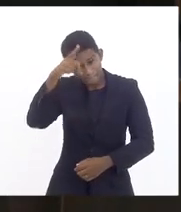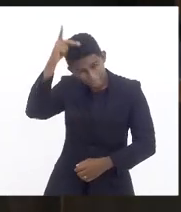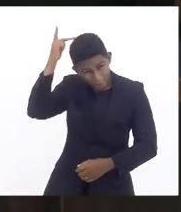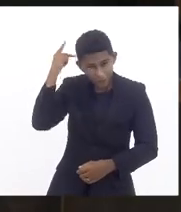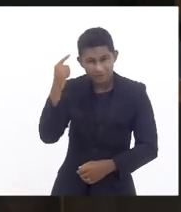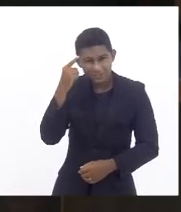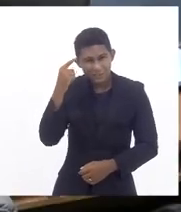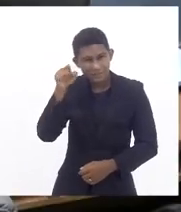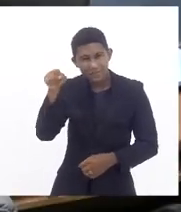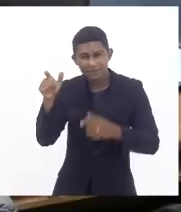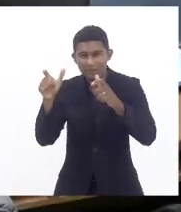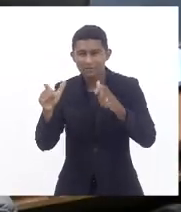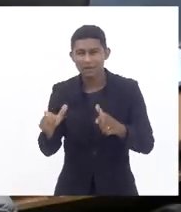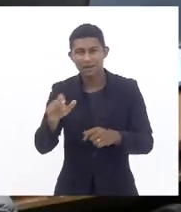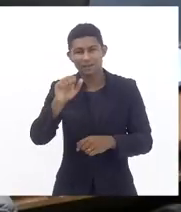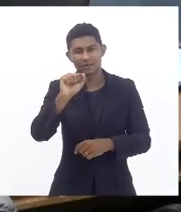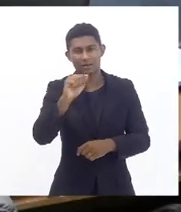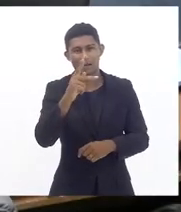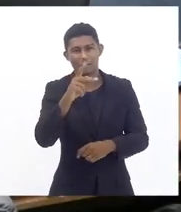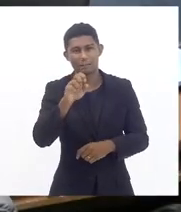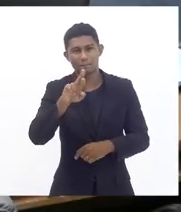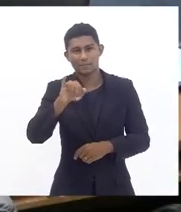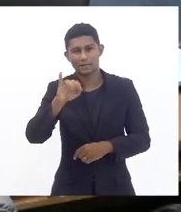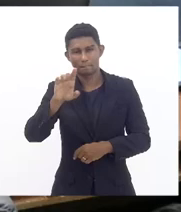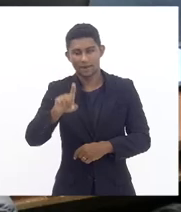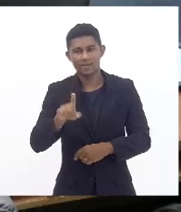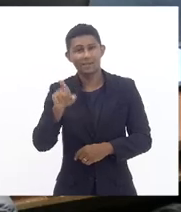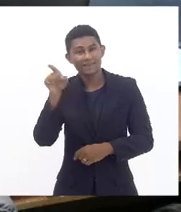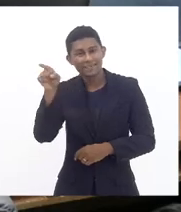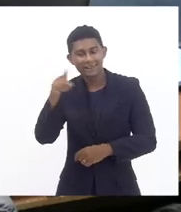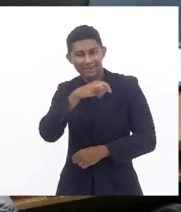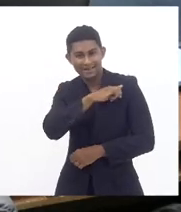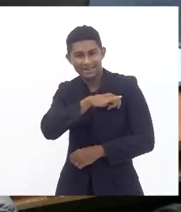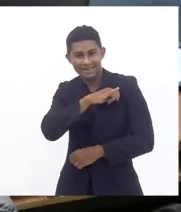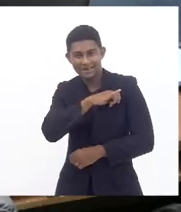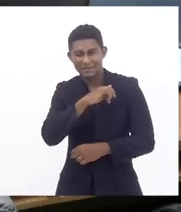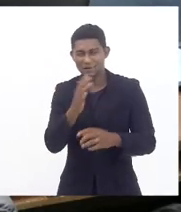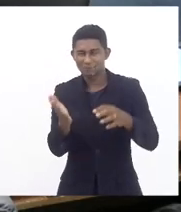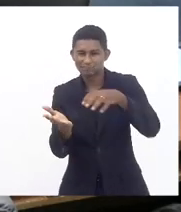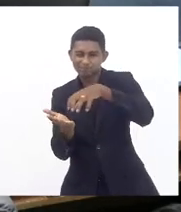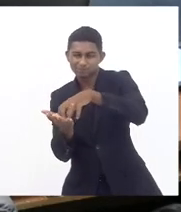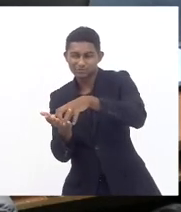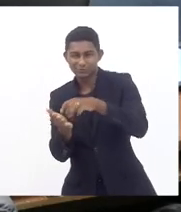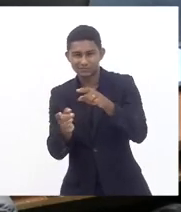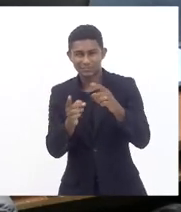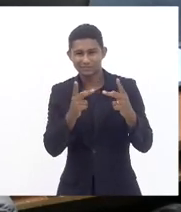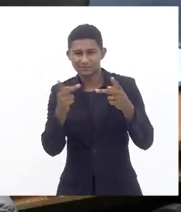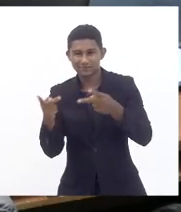Excelência nos dava a honra de estar sempre pelo interior do estado do Rio de Janeiro.